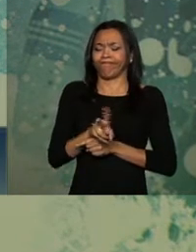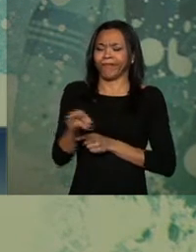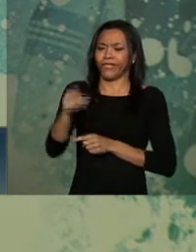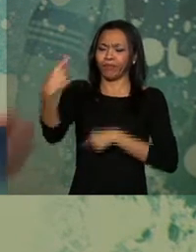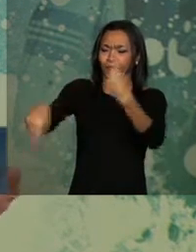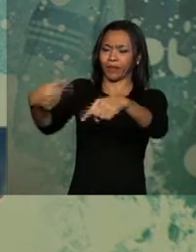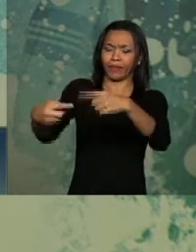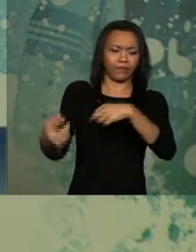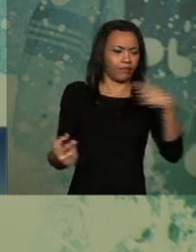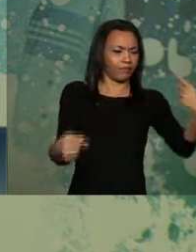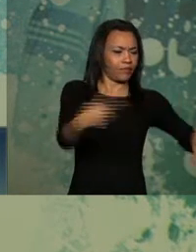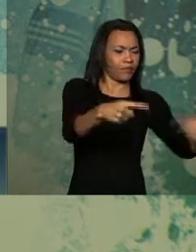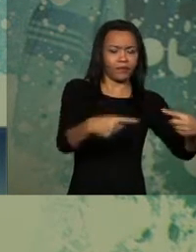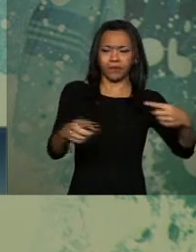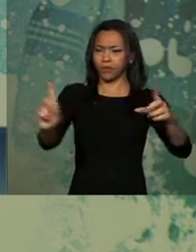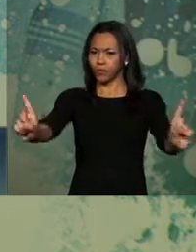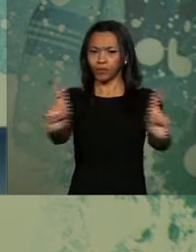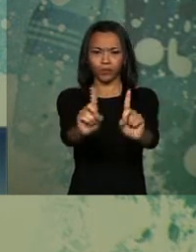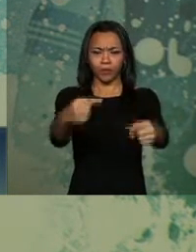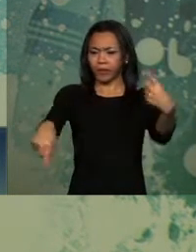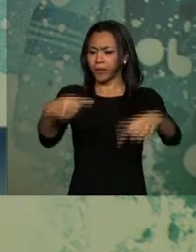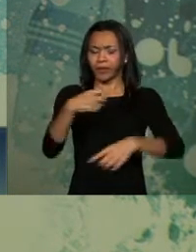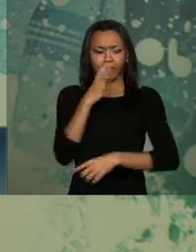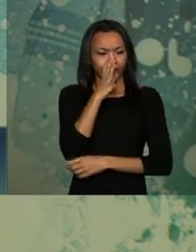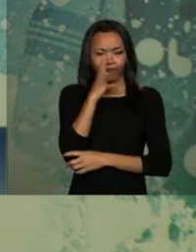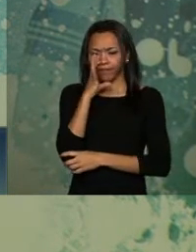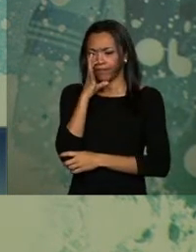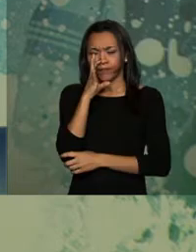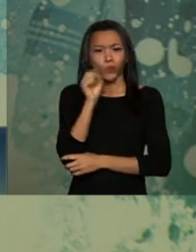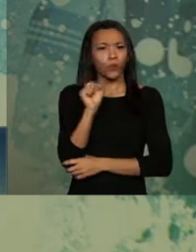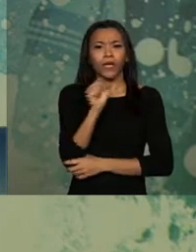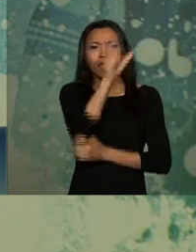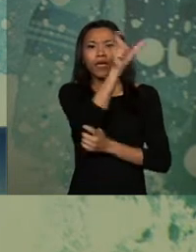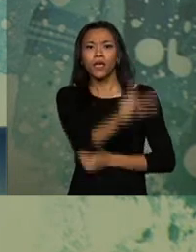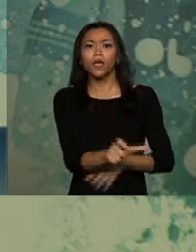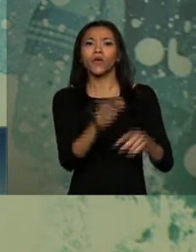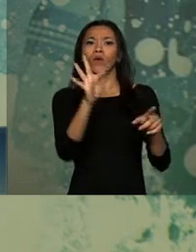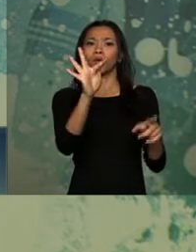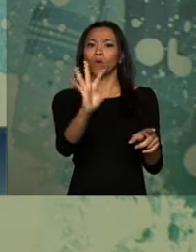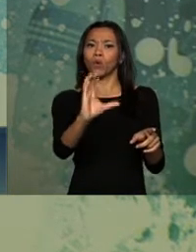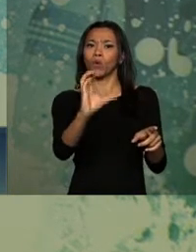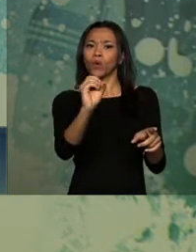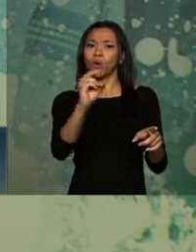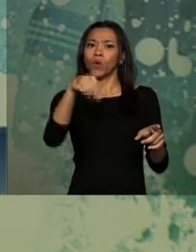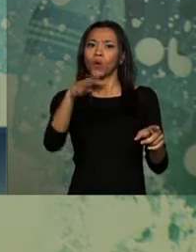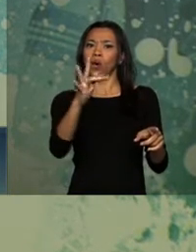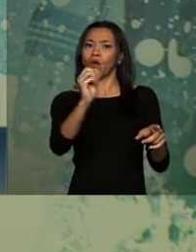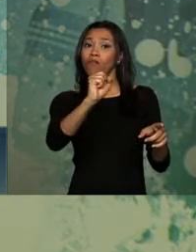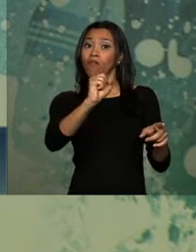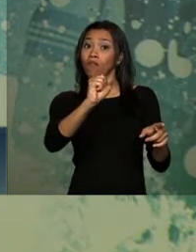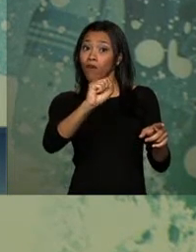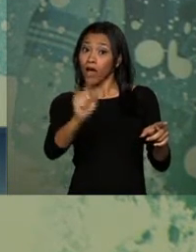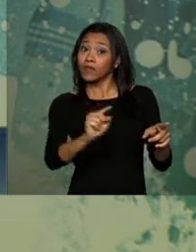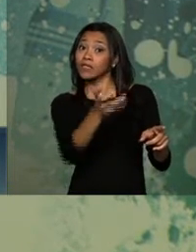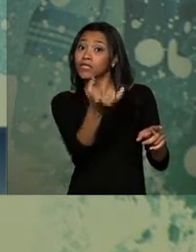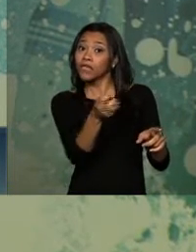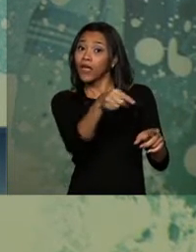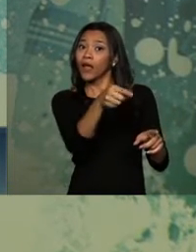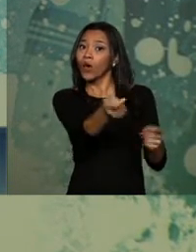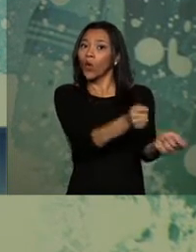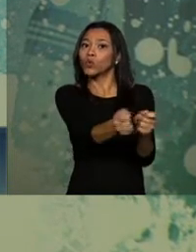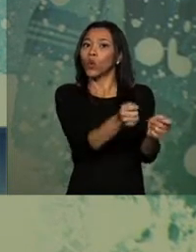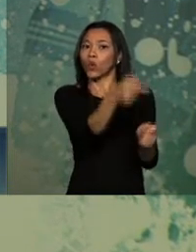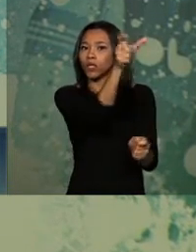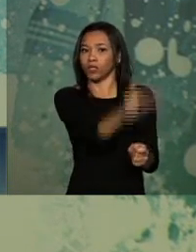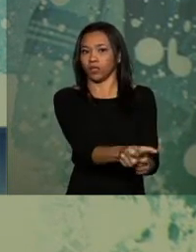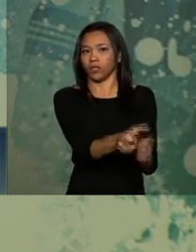e o CONFAS brigando. E o que o CONFAS queria? O CONFAS queria o controle. Eu quero,